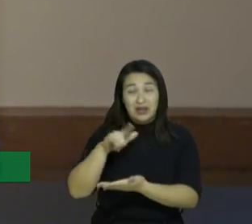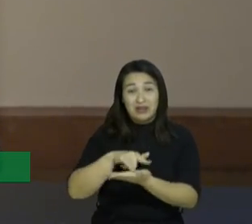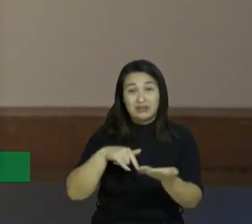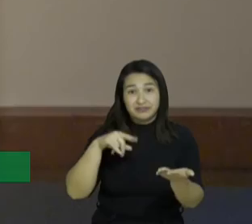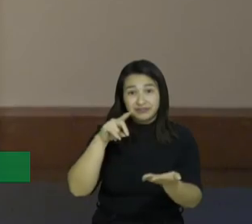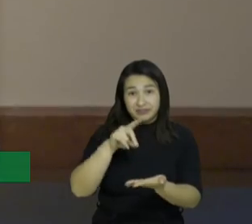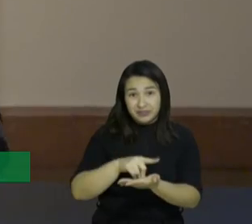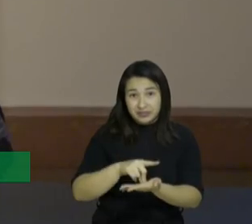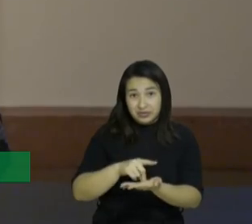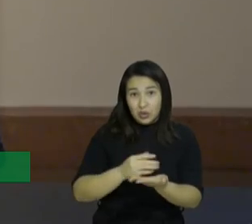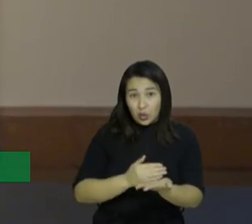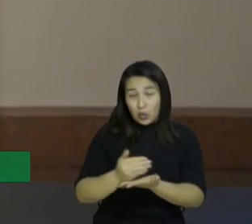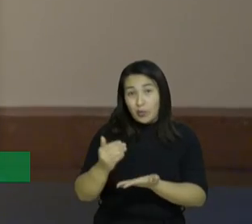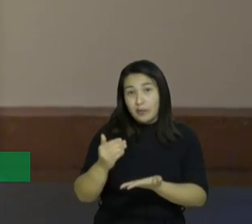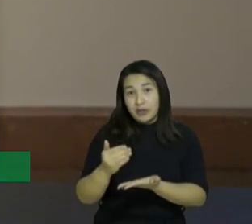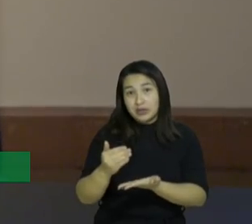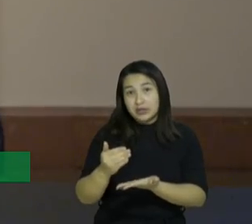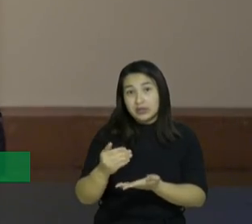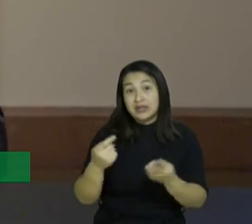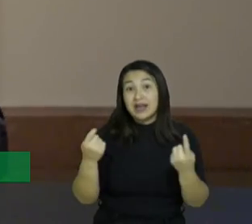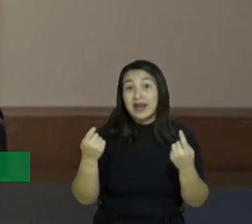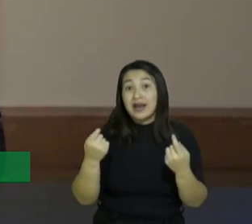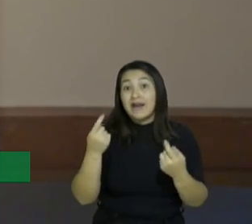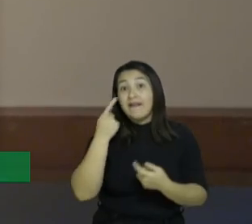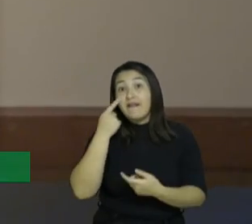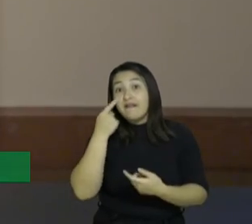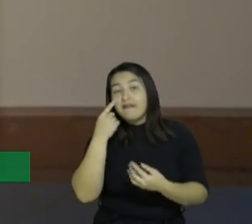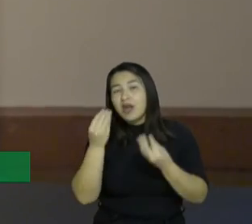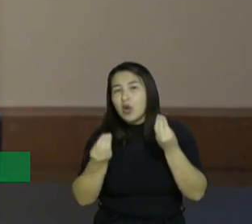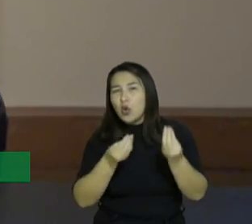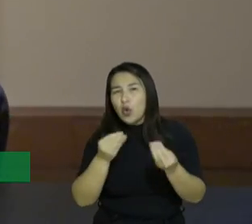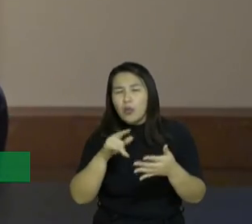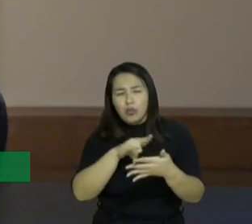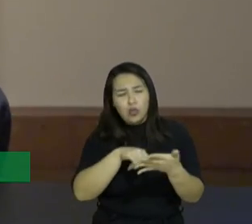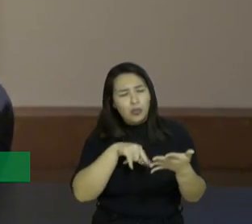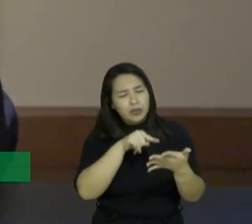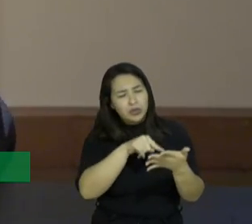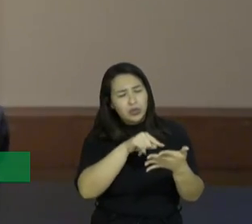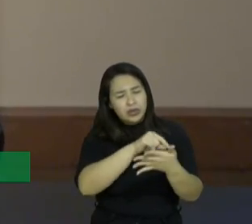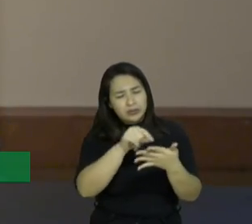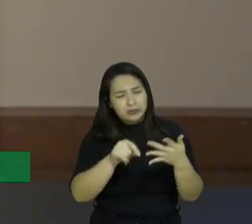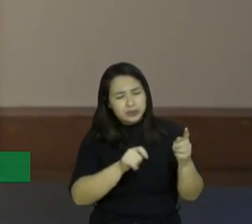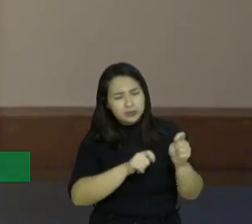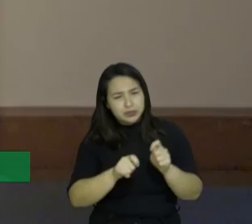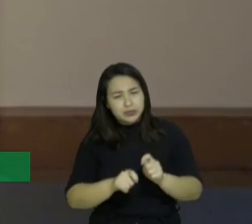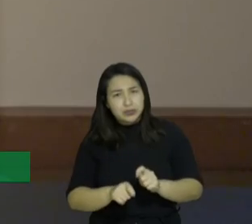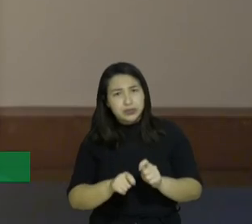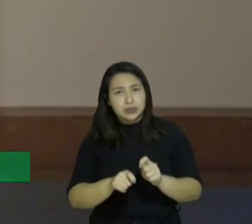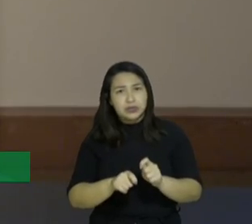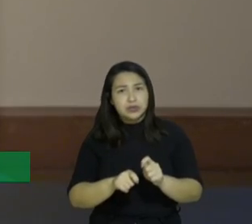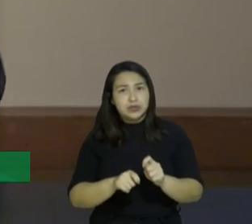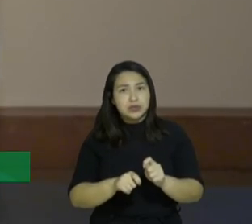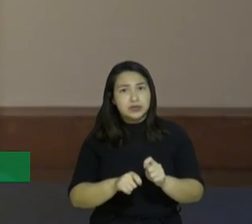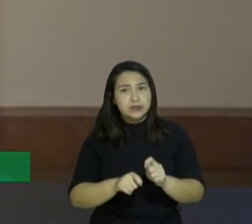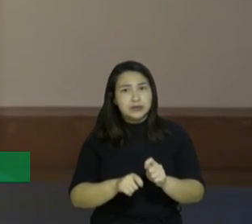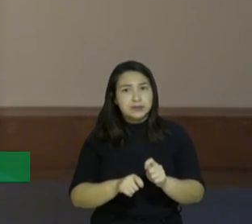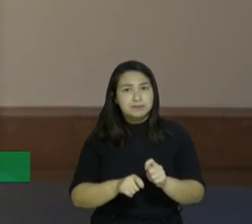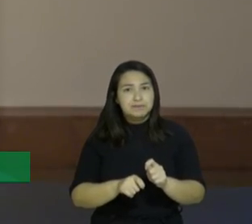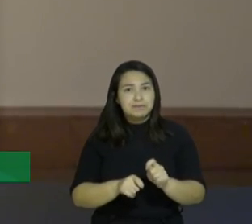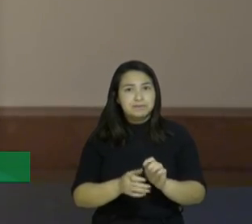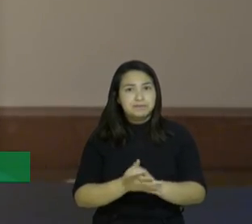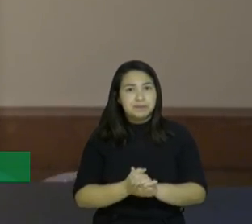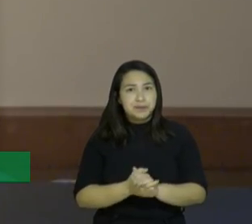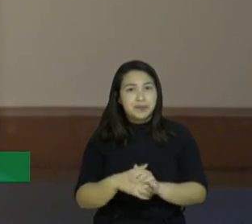vai depender do teor do documento que ainda vai ser negociado depois da entrega da contraproposta do Mercosul né a essa